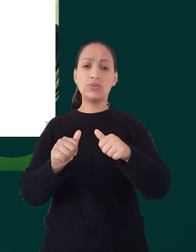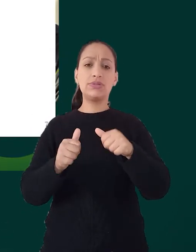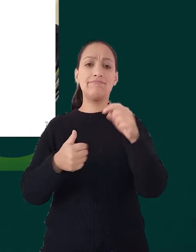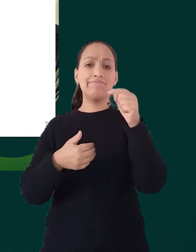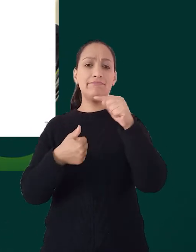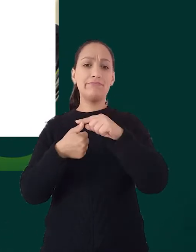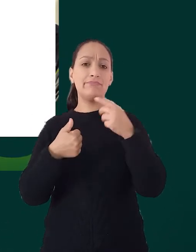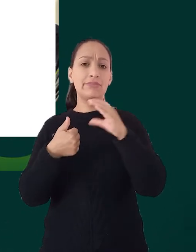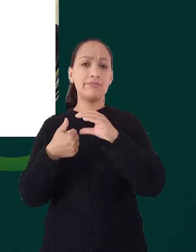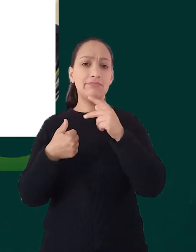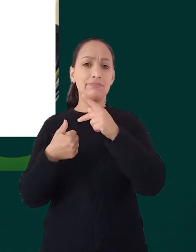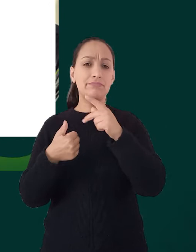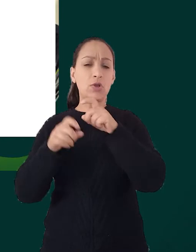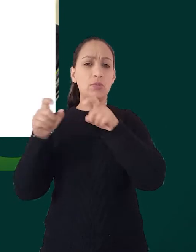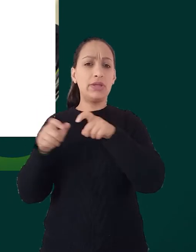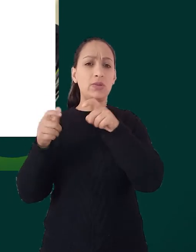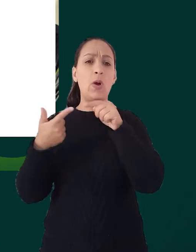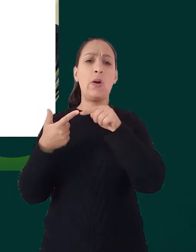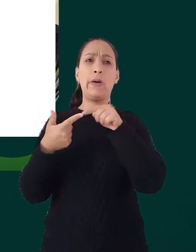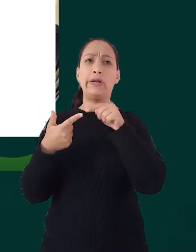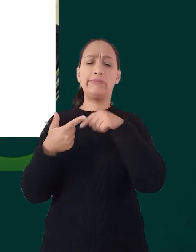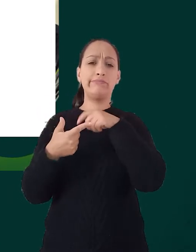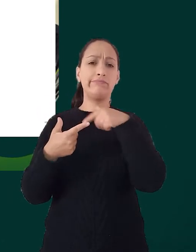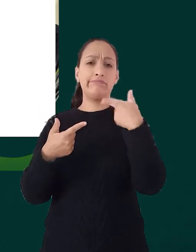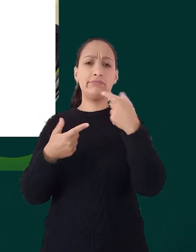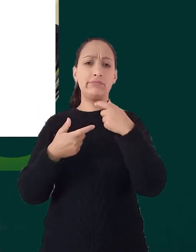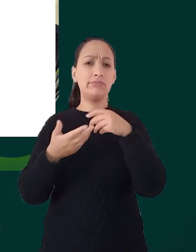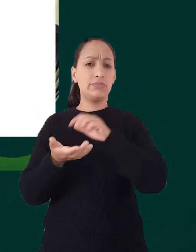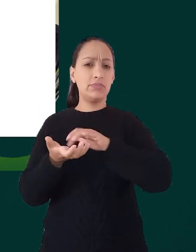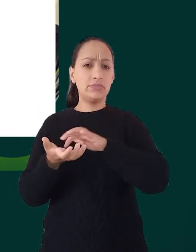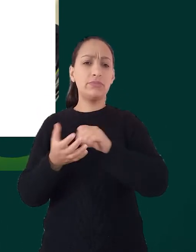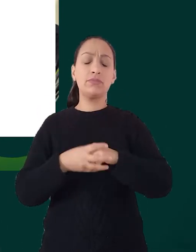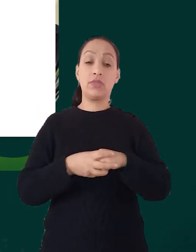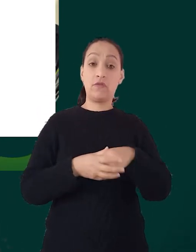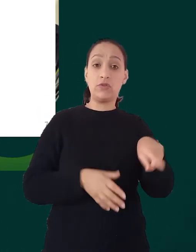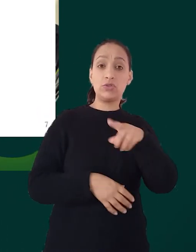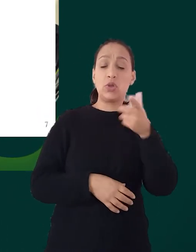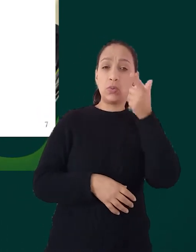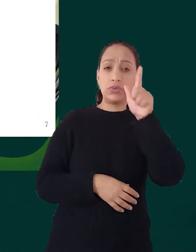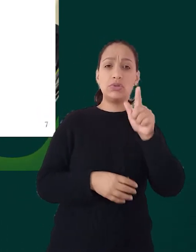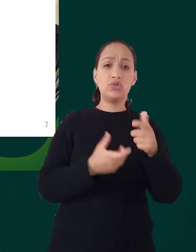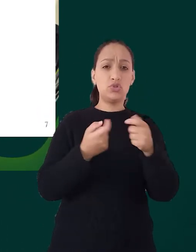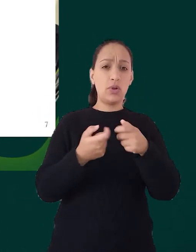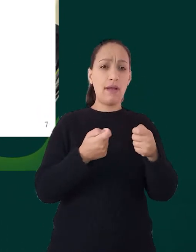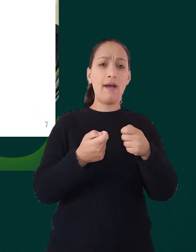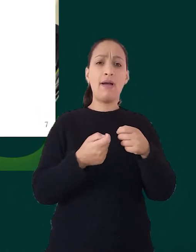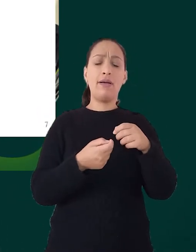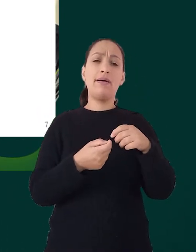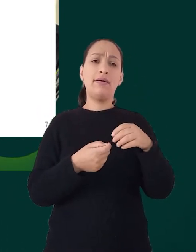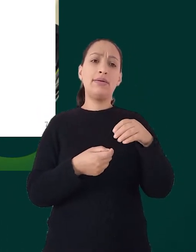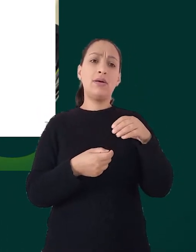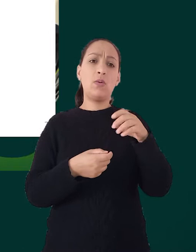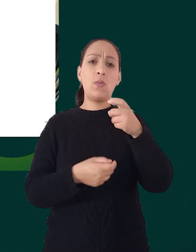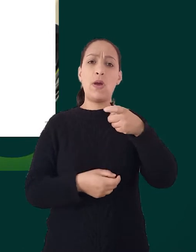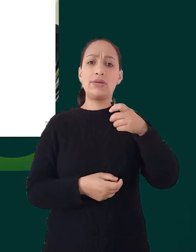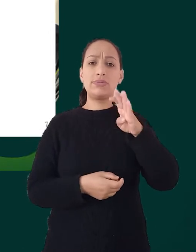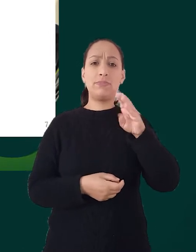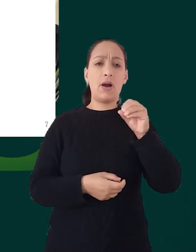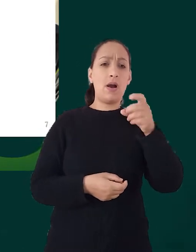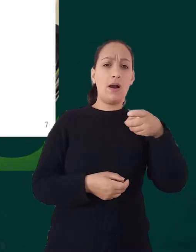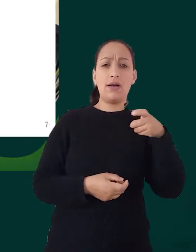jogar no PlayStation, no Xbox, no Android, no iOS, no PC, você joga em todas as plataformas e ele